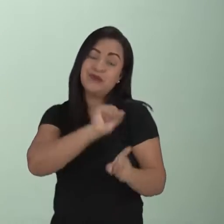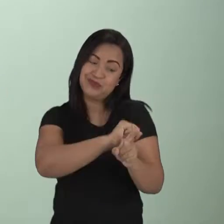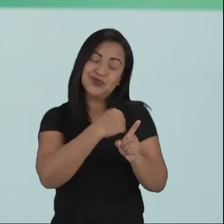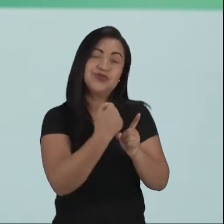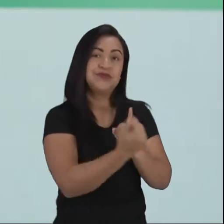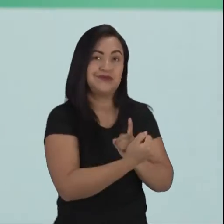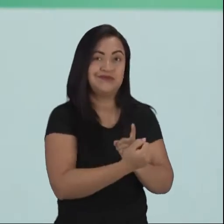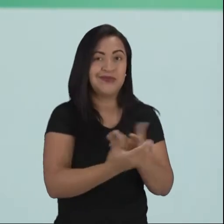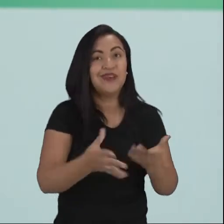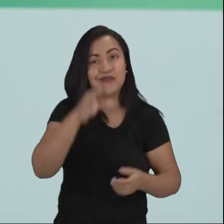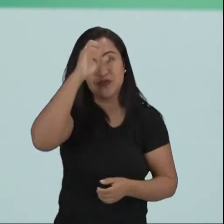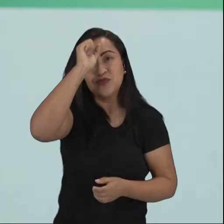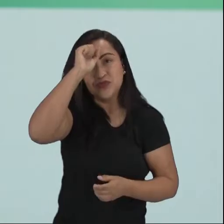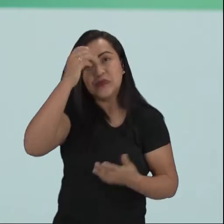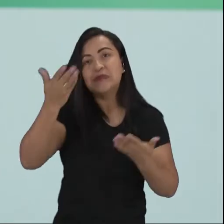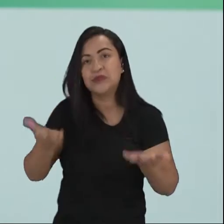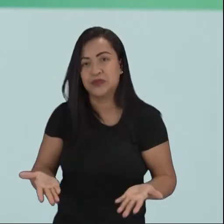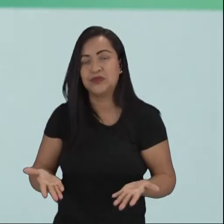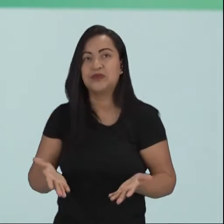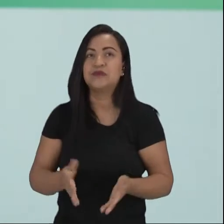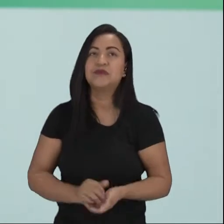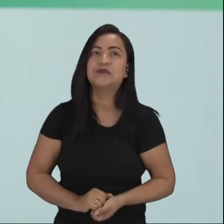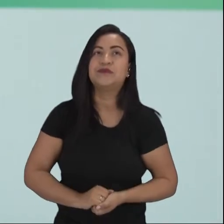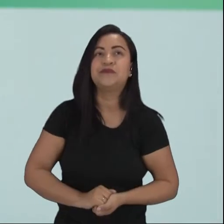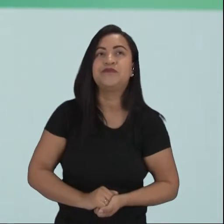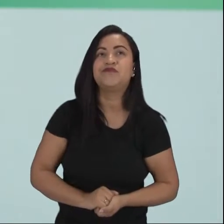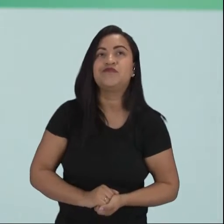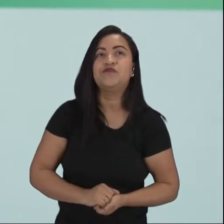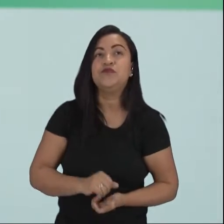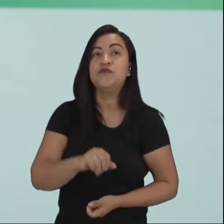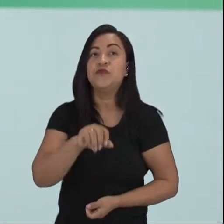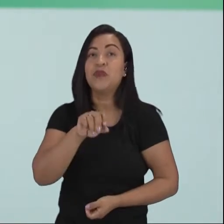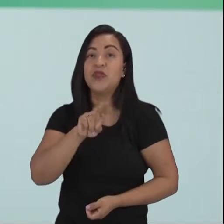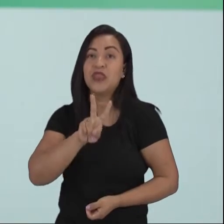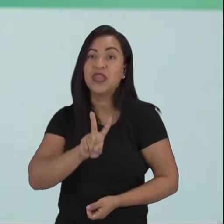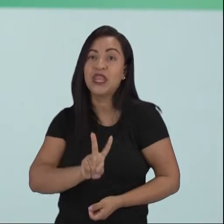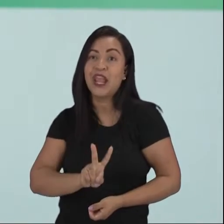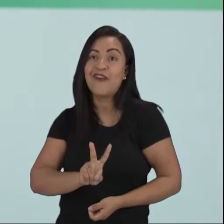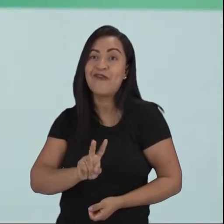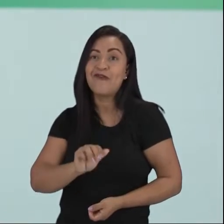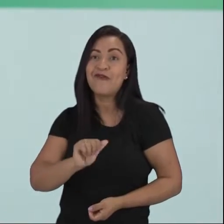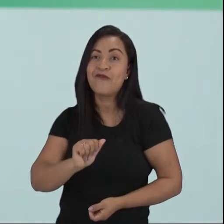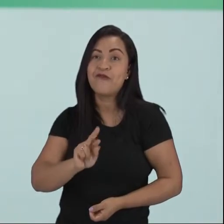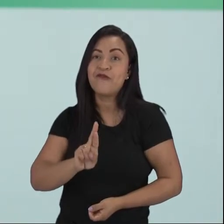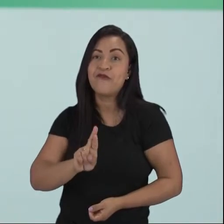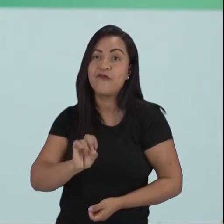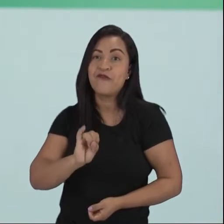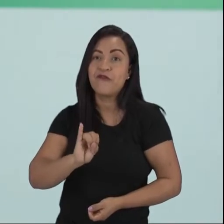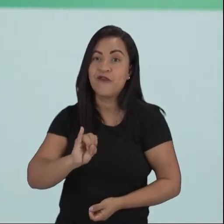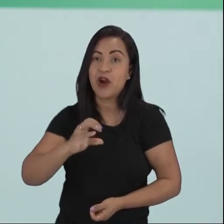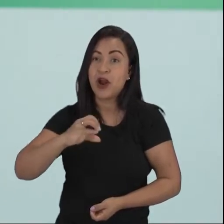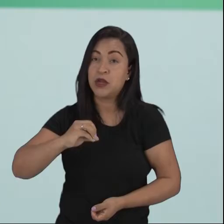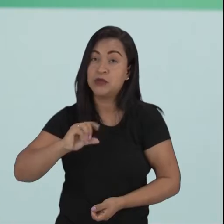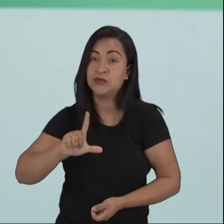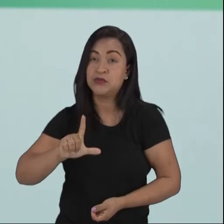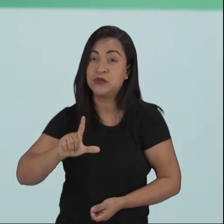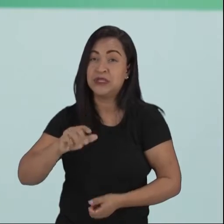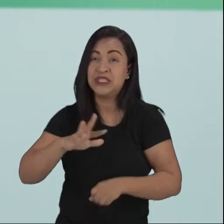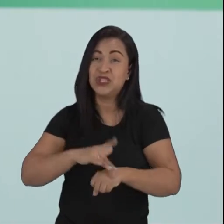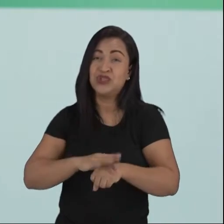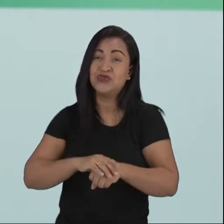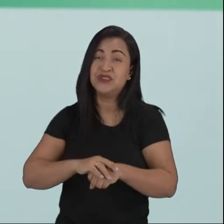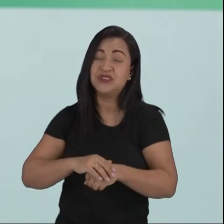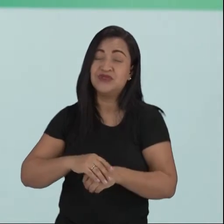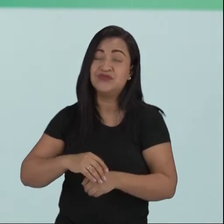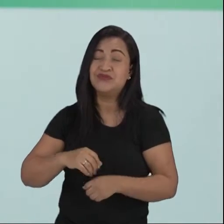que a gente aprende muito com tudo isso. Temos aí a varíola. Essa daí, então, nem se fala, queridos. Ela é muito antiga, ela já é retratada